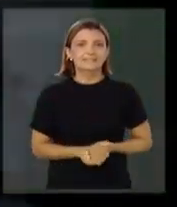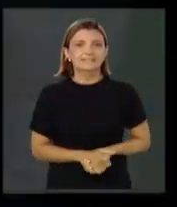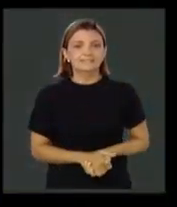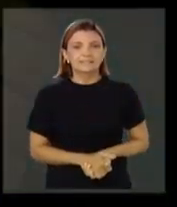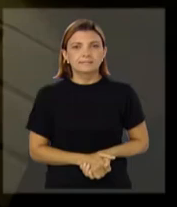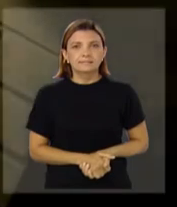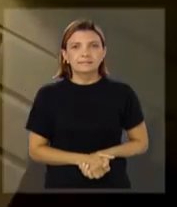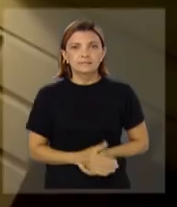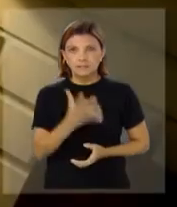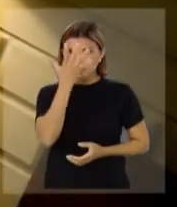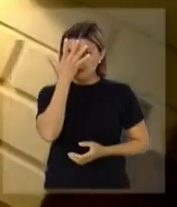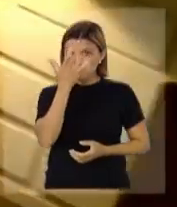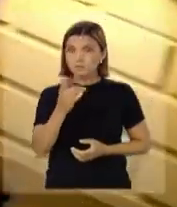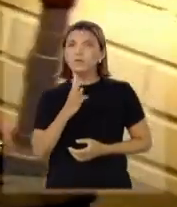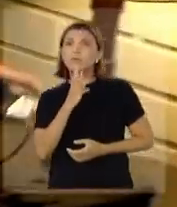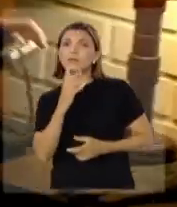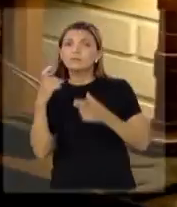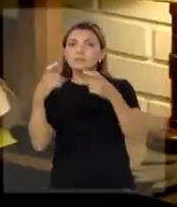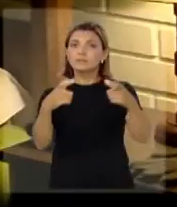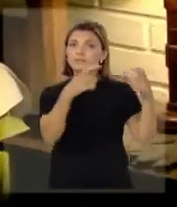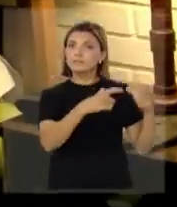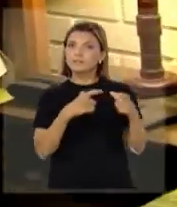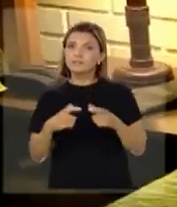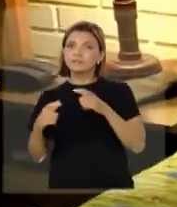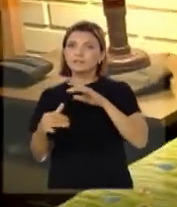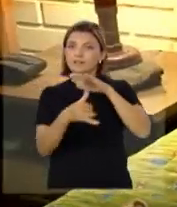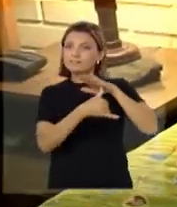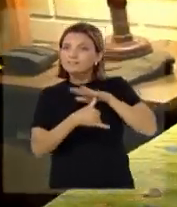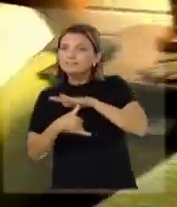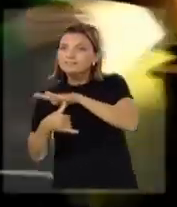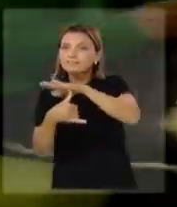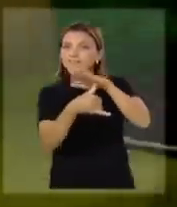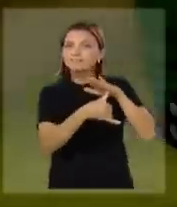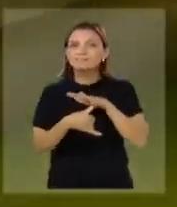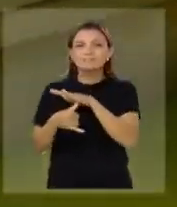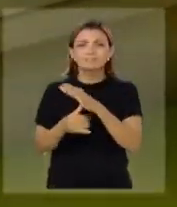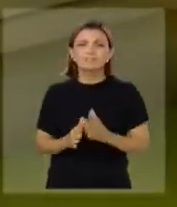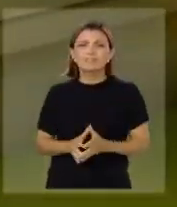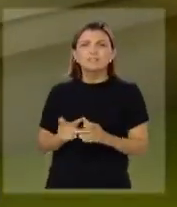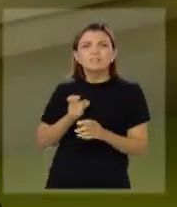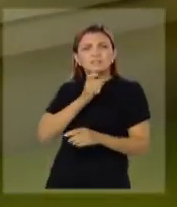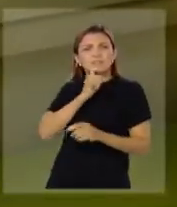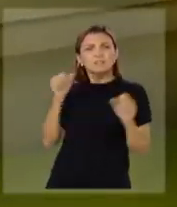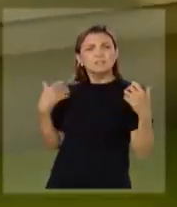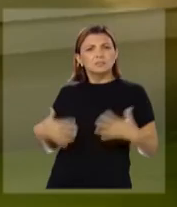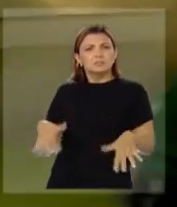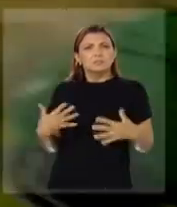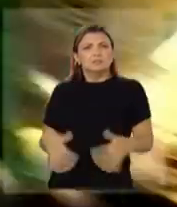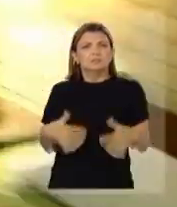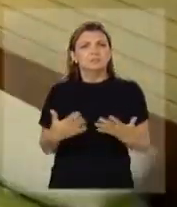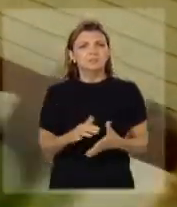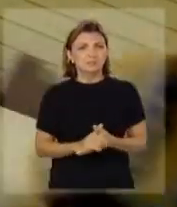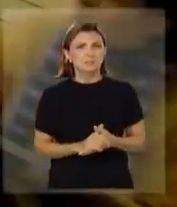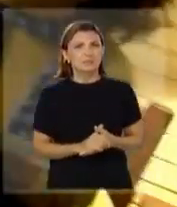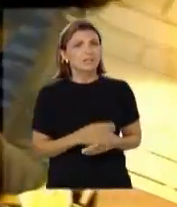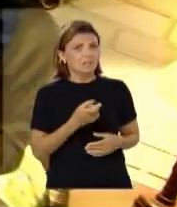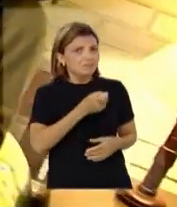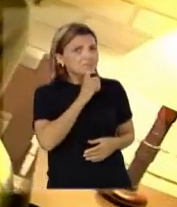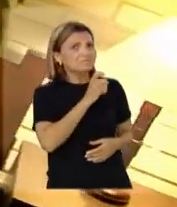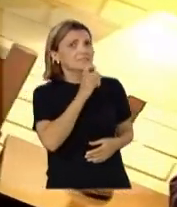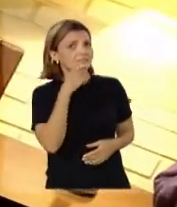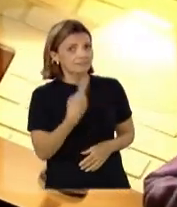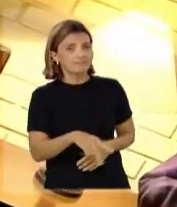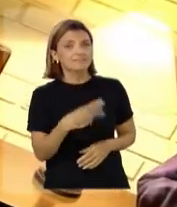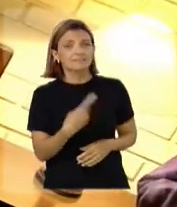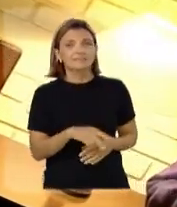Vamos dormir. Amanhã nós vamos conhecer os Campos Sulinas, tia. Ai, gente, eu não tava esperando esse frio não, viu? Nossa, bem tá muito,